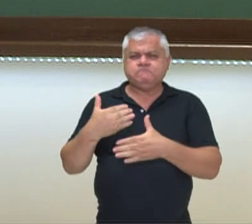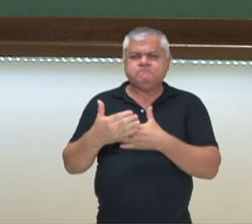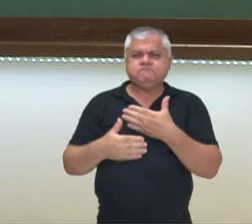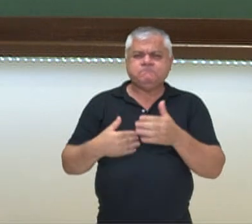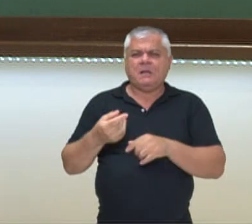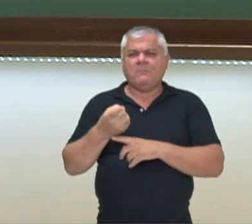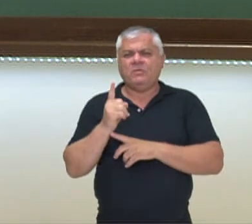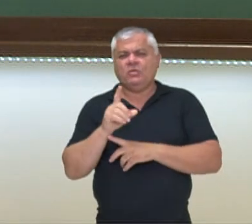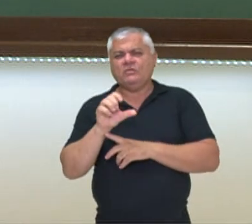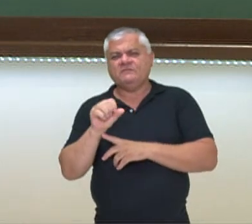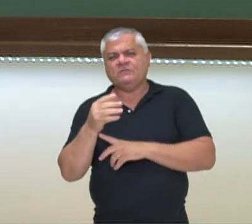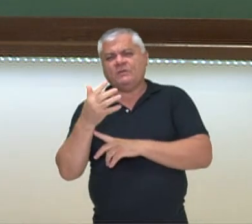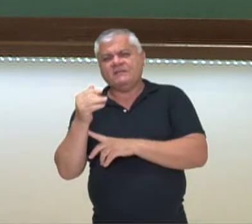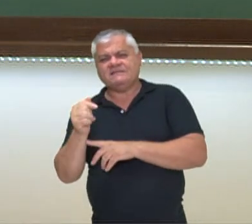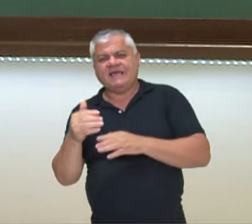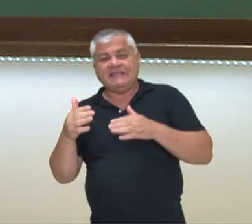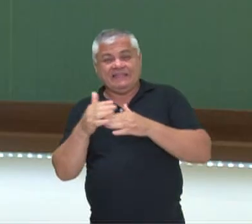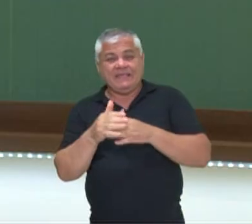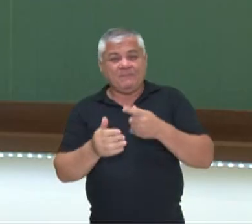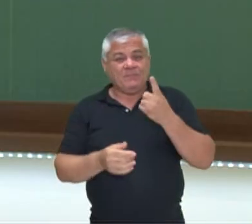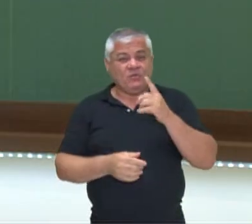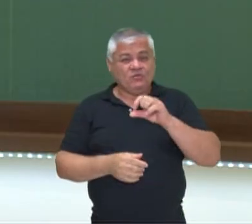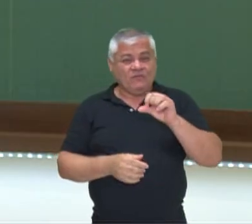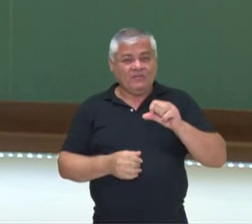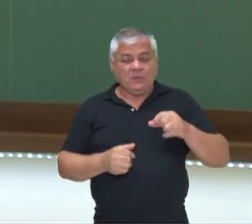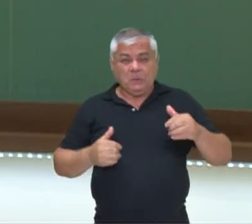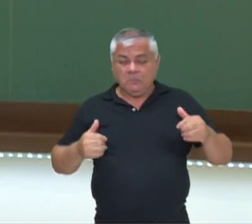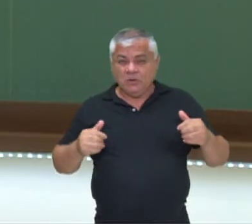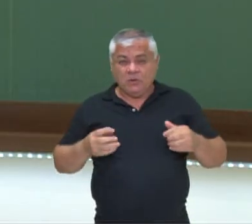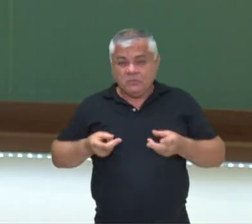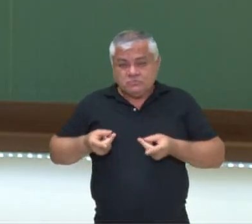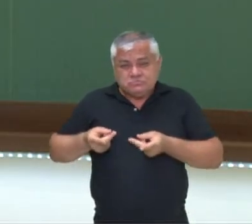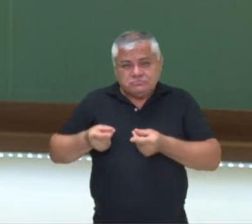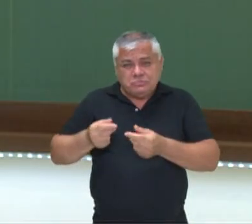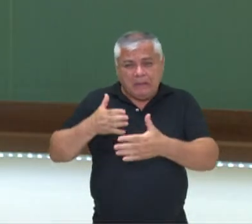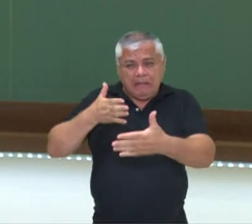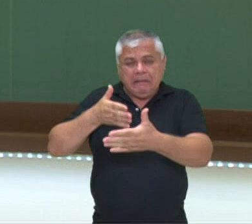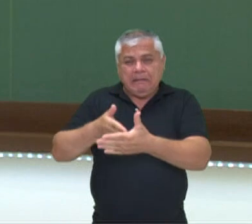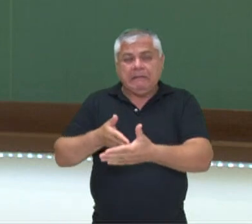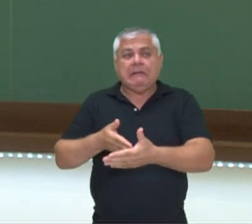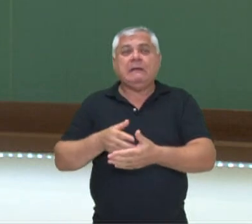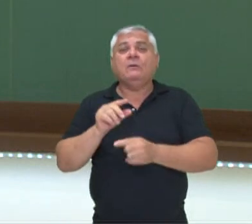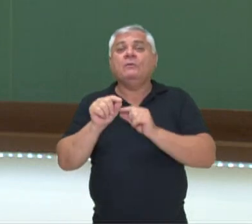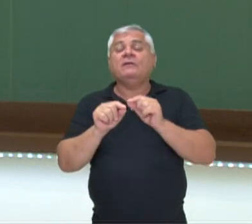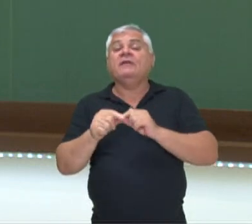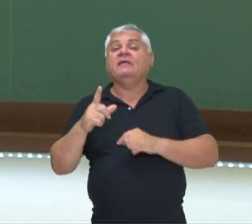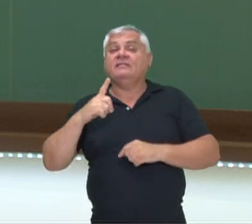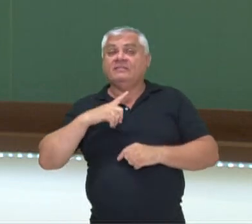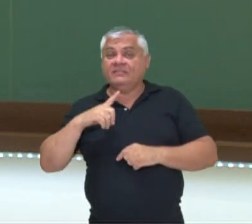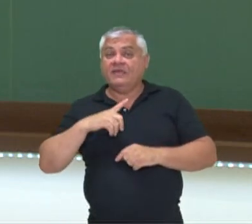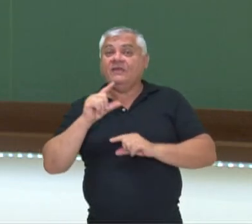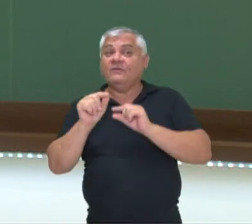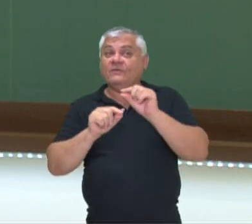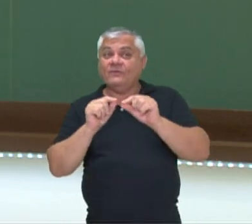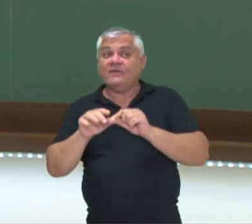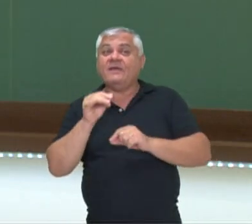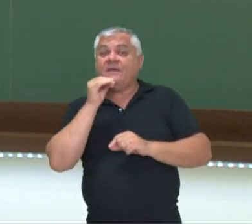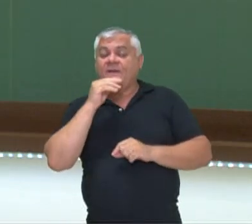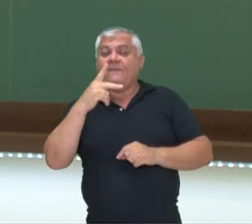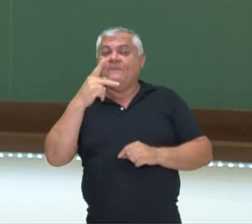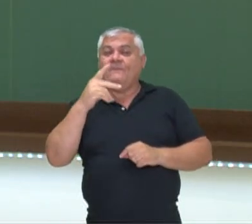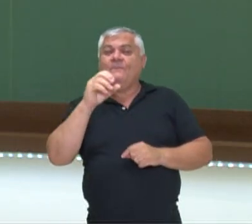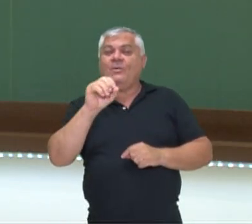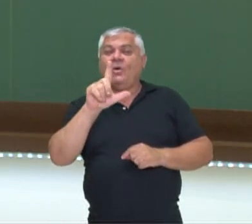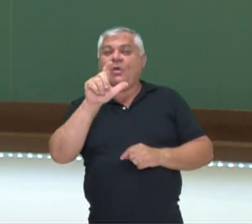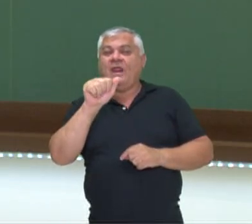até 1991, uma característica primordial, já mencionada hoje, em que nós temos a polarização do